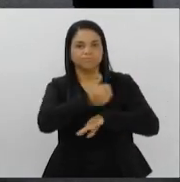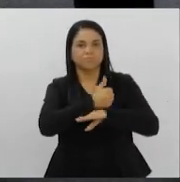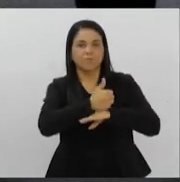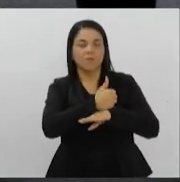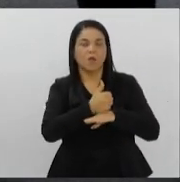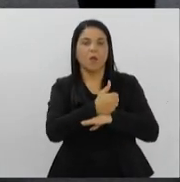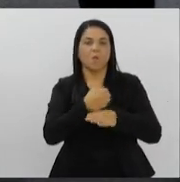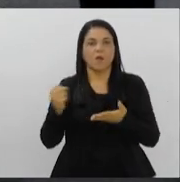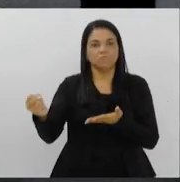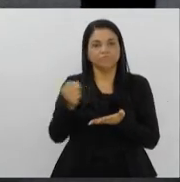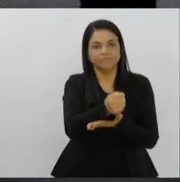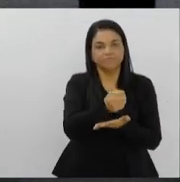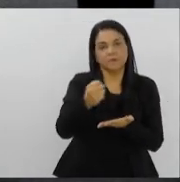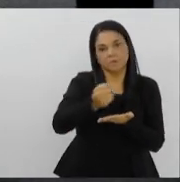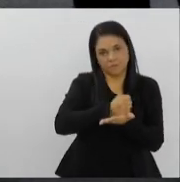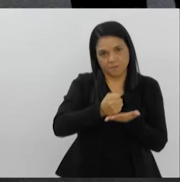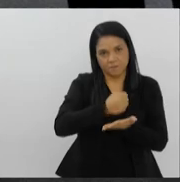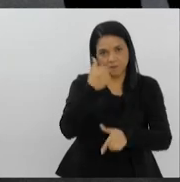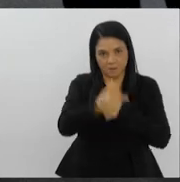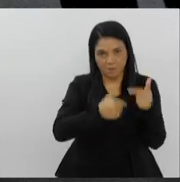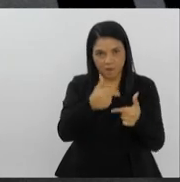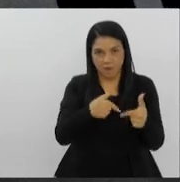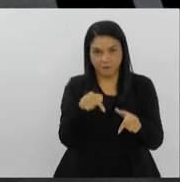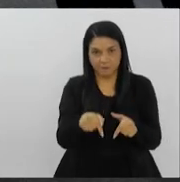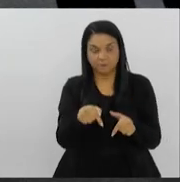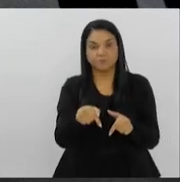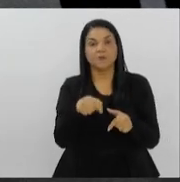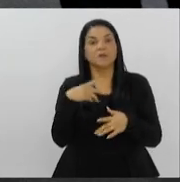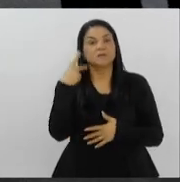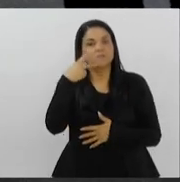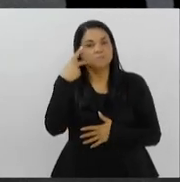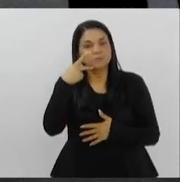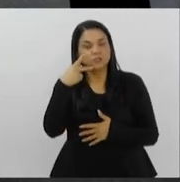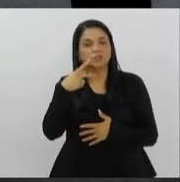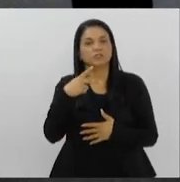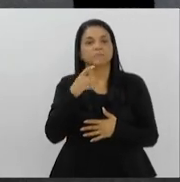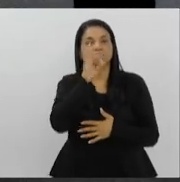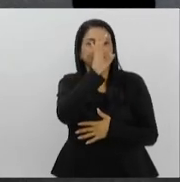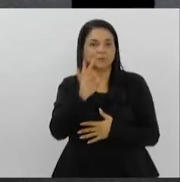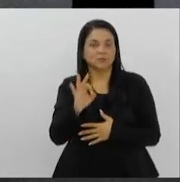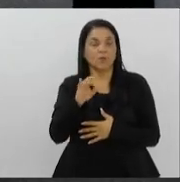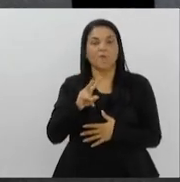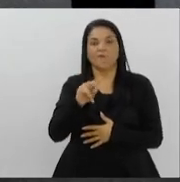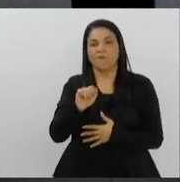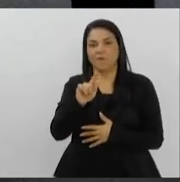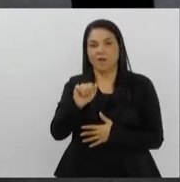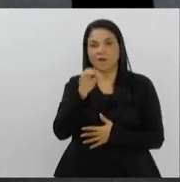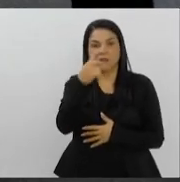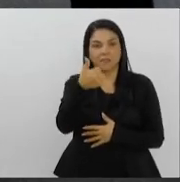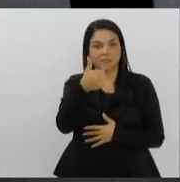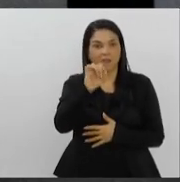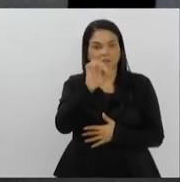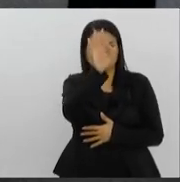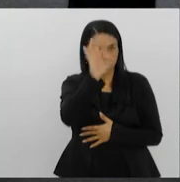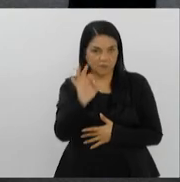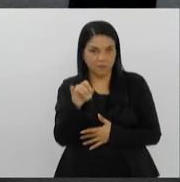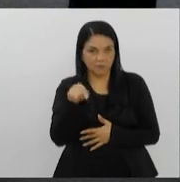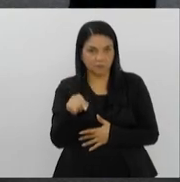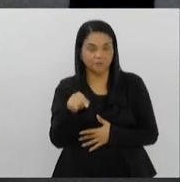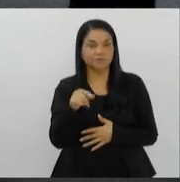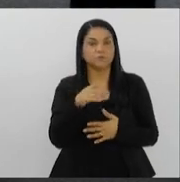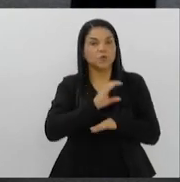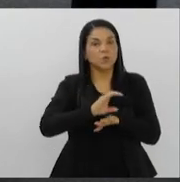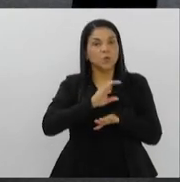Essa política priorizará um percentual de vagas de 10% nos cursos de